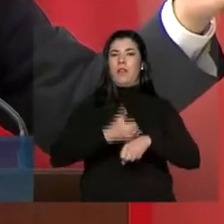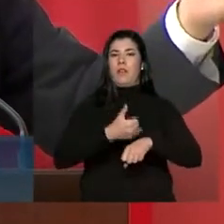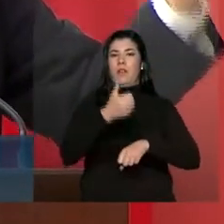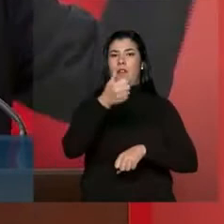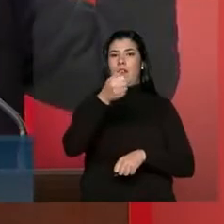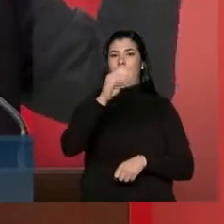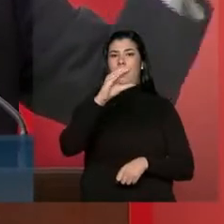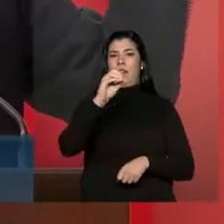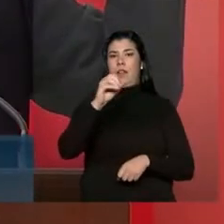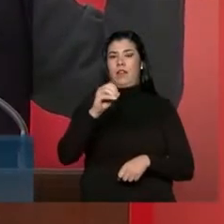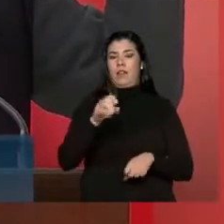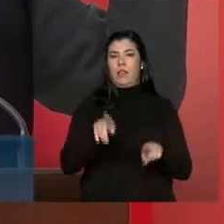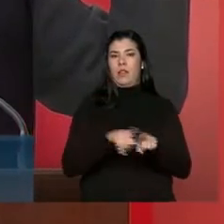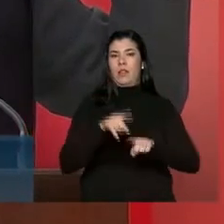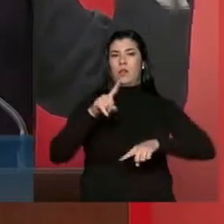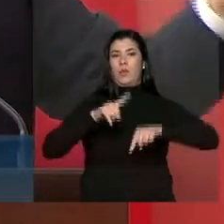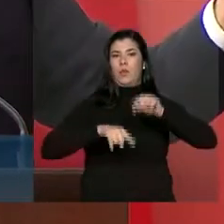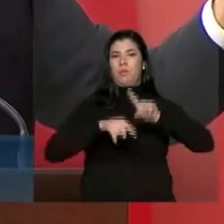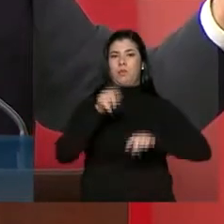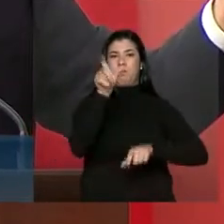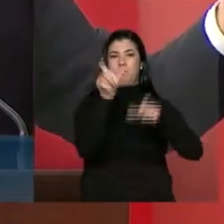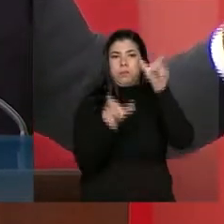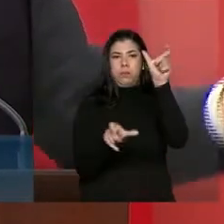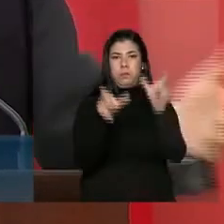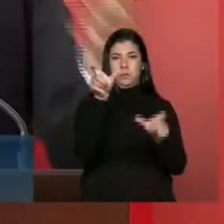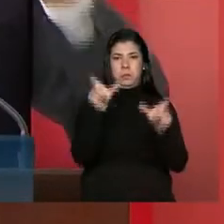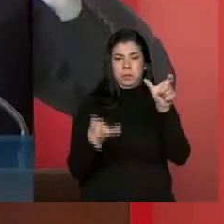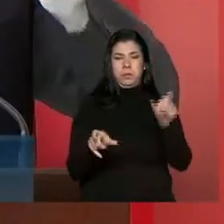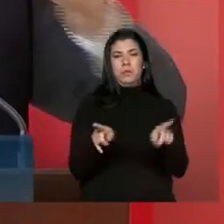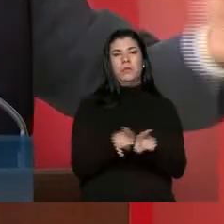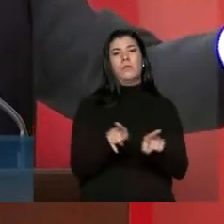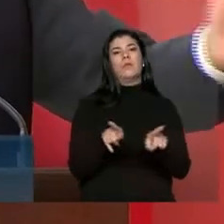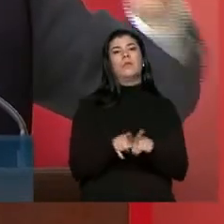materiais civis, o que vai